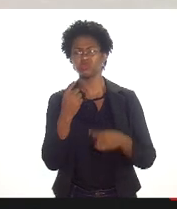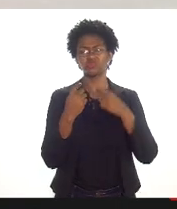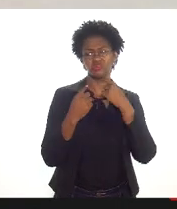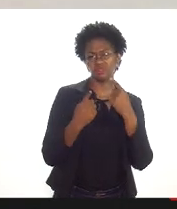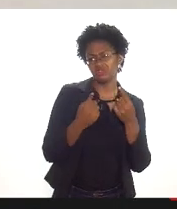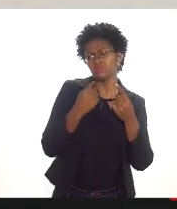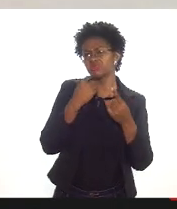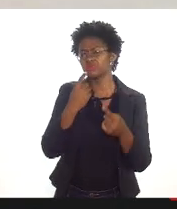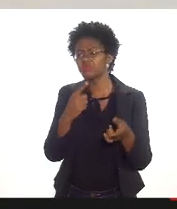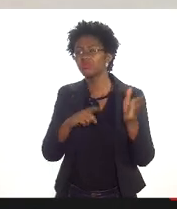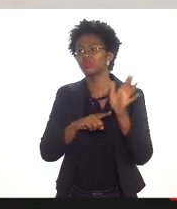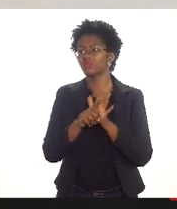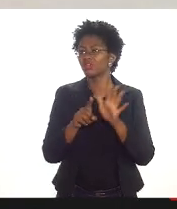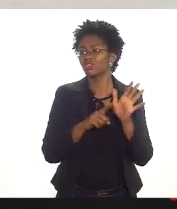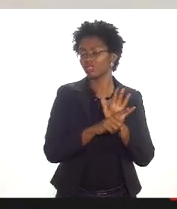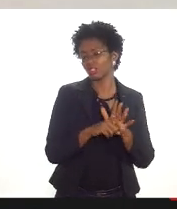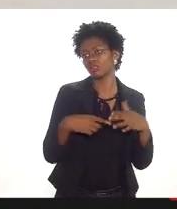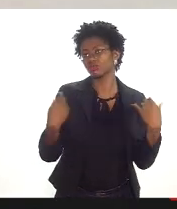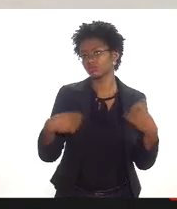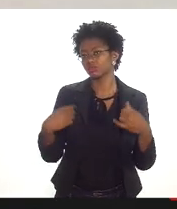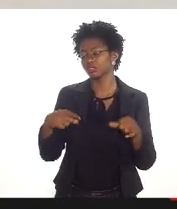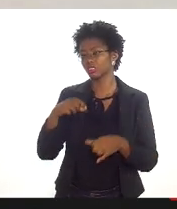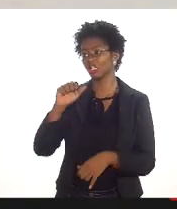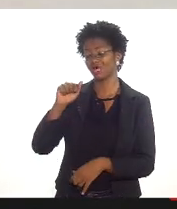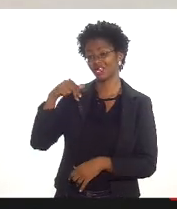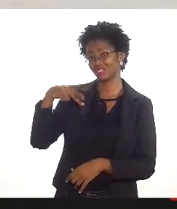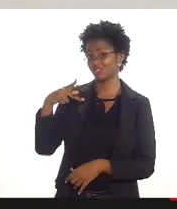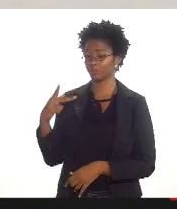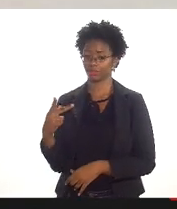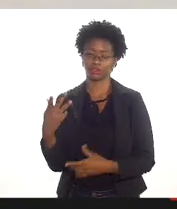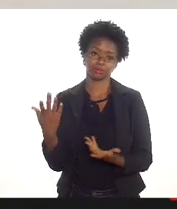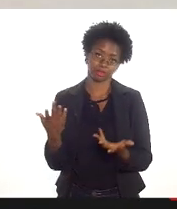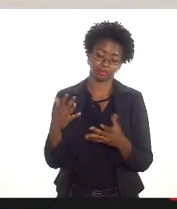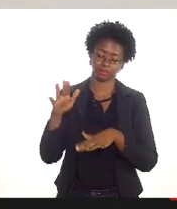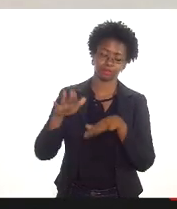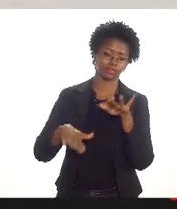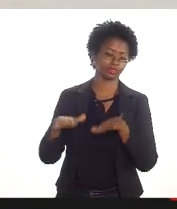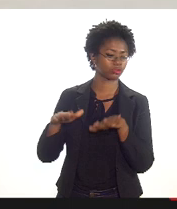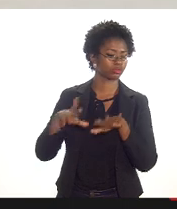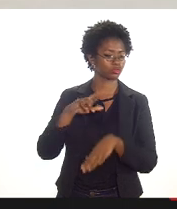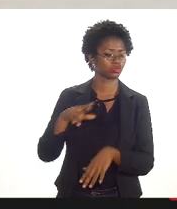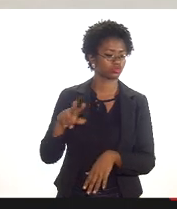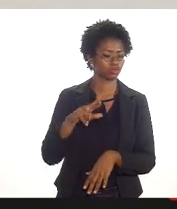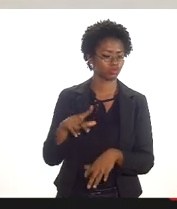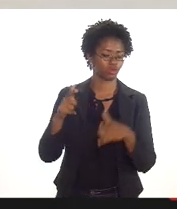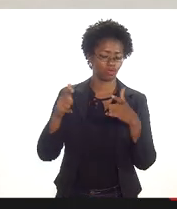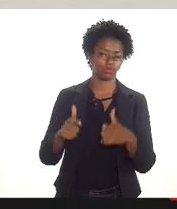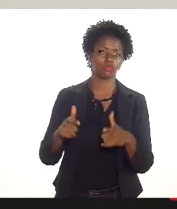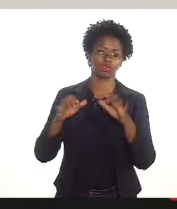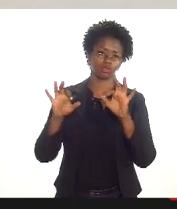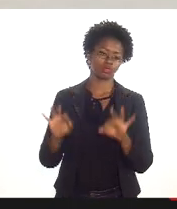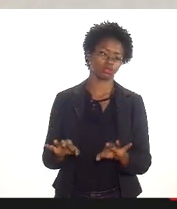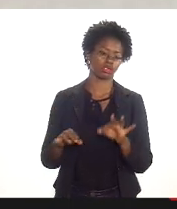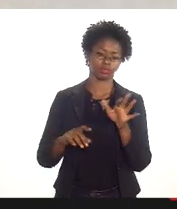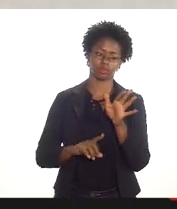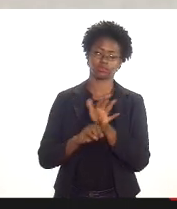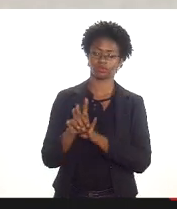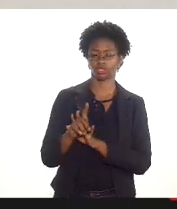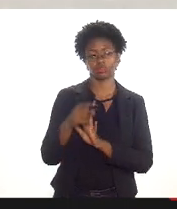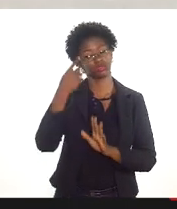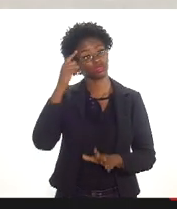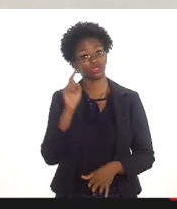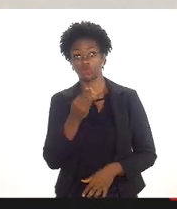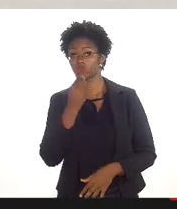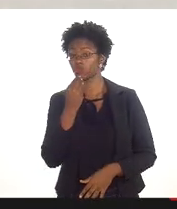que eu acho que deveriam ser direcionadas para a ANP, então talvez não seja esse aqui o fórum adequado, né? A gente não sei se a gente vai ter uma